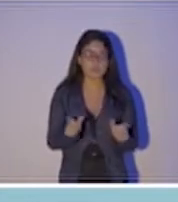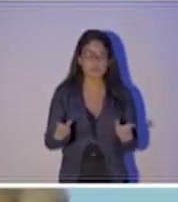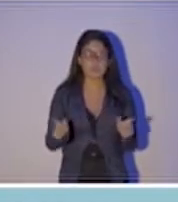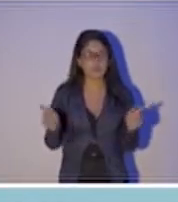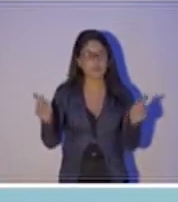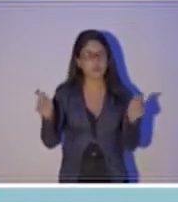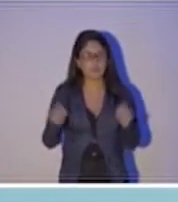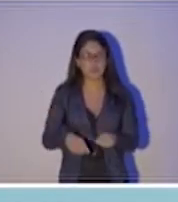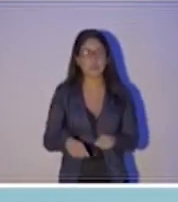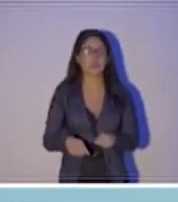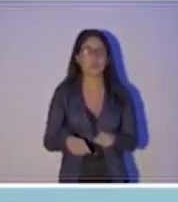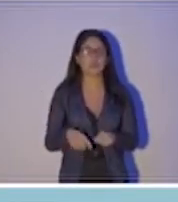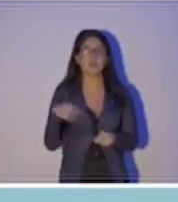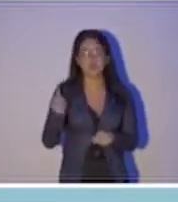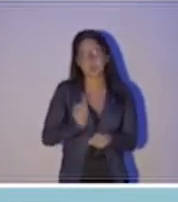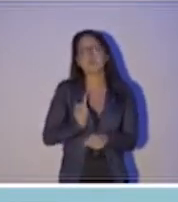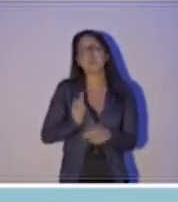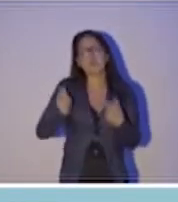dos nossos estudantes.